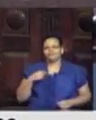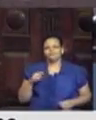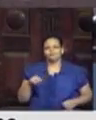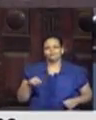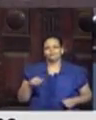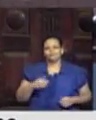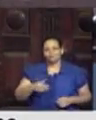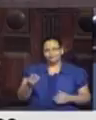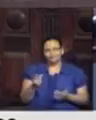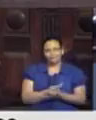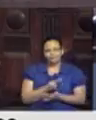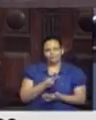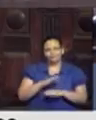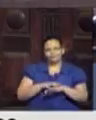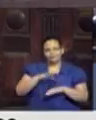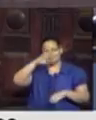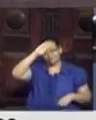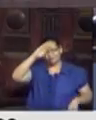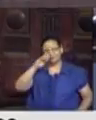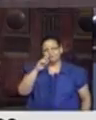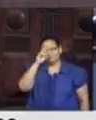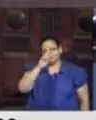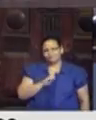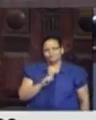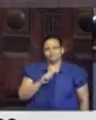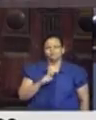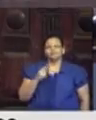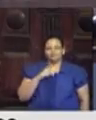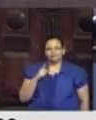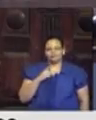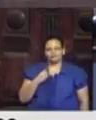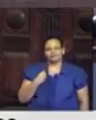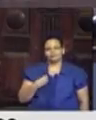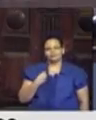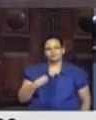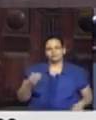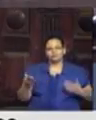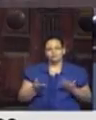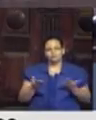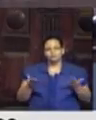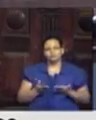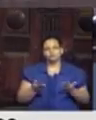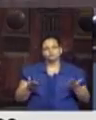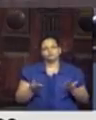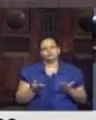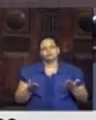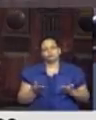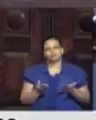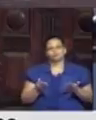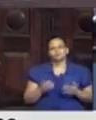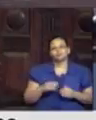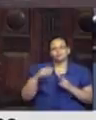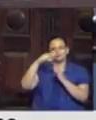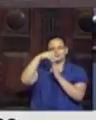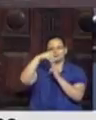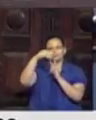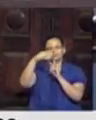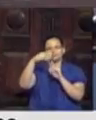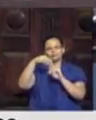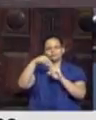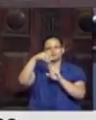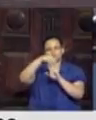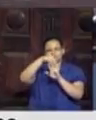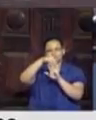pode dizimar muitas vidas no estado do Rio de Janeiro. Está aqui. Hoje, a Fiocruz